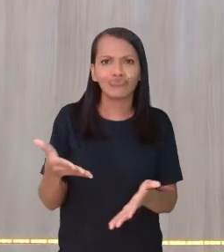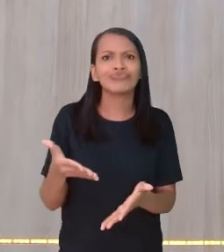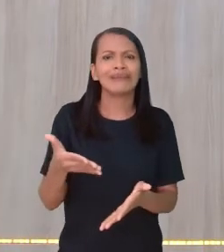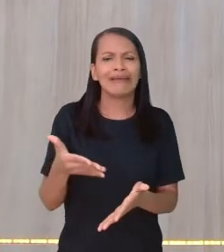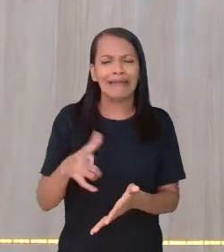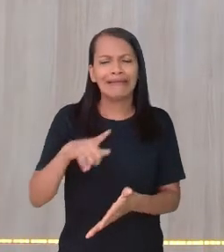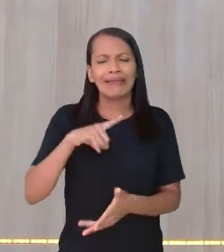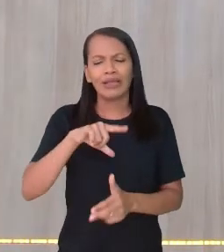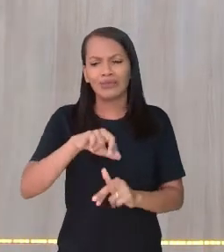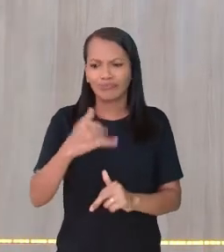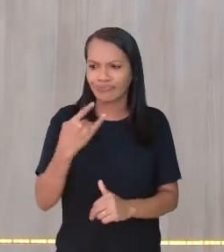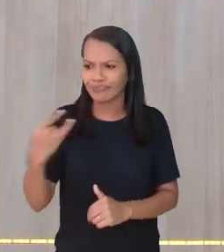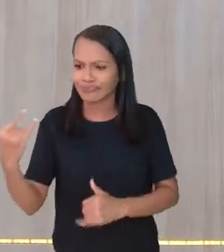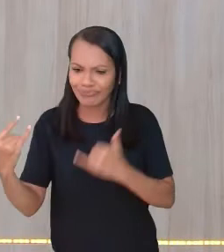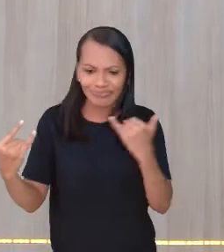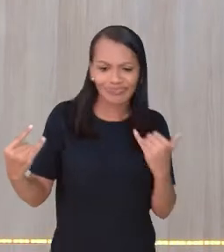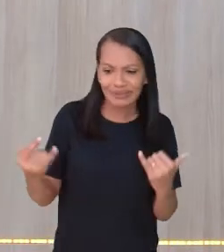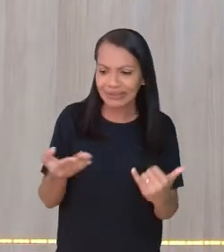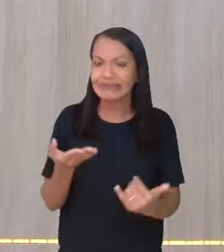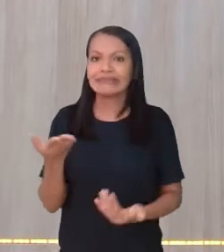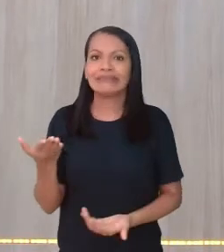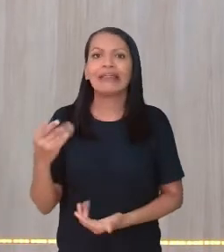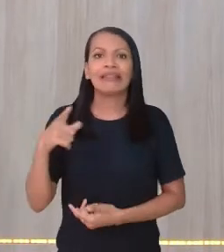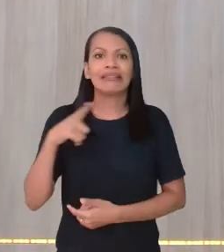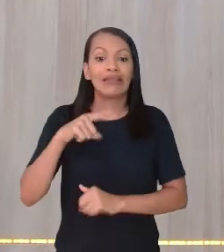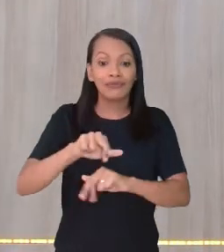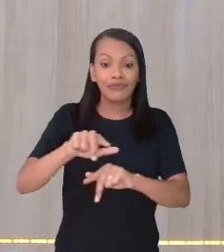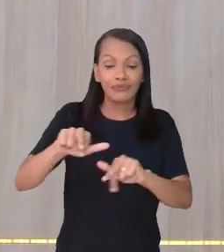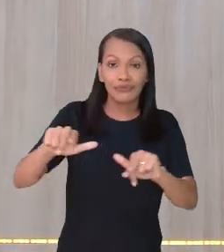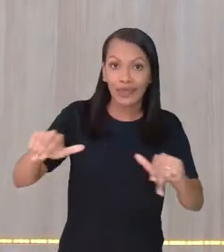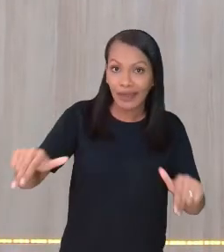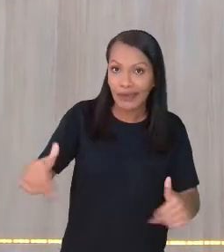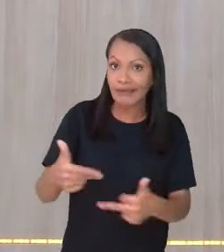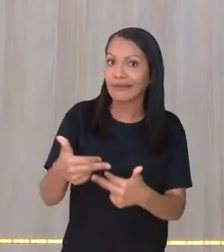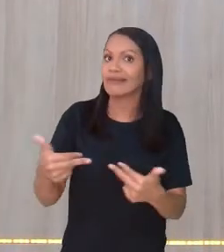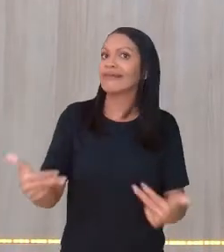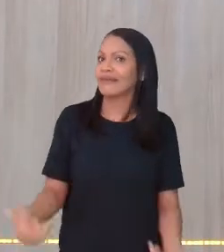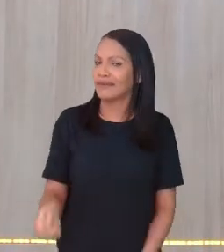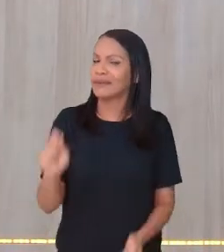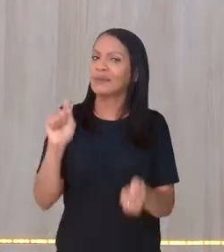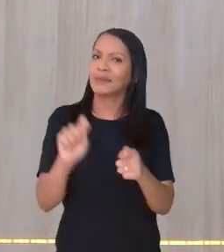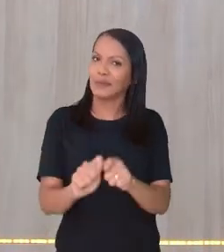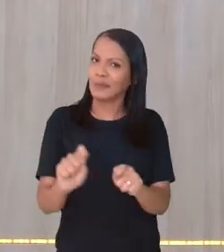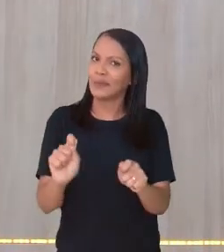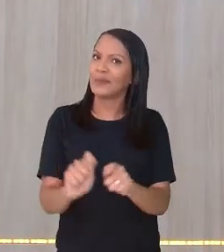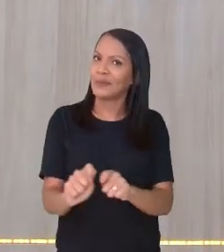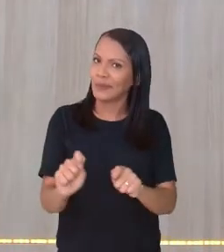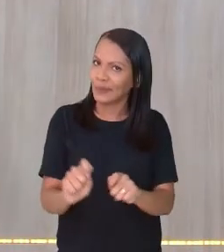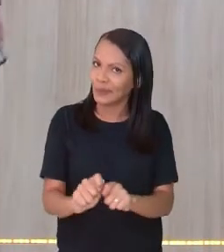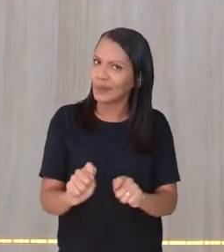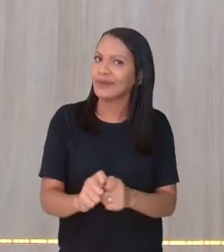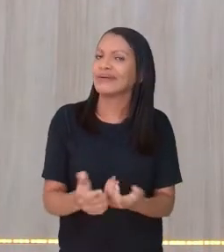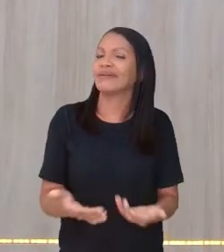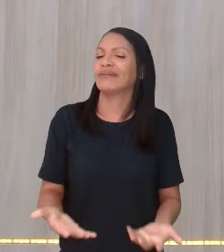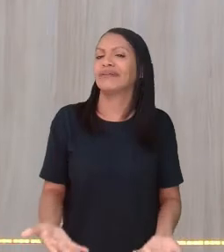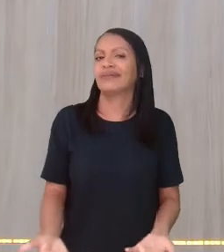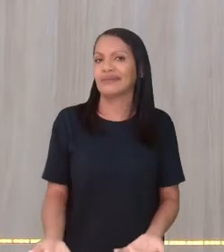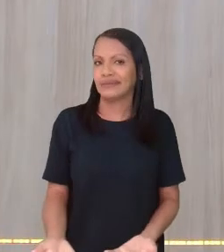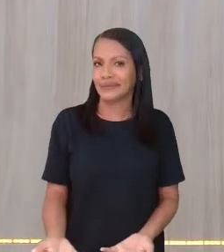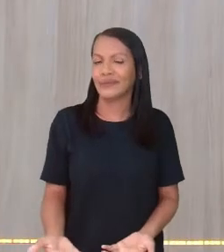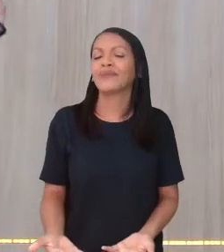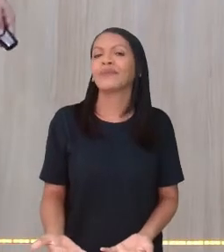outras distrações, né? Vocês têm aí coisas para fazer aí aos montes,